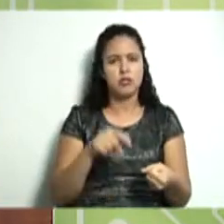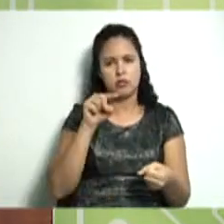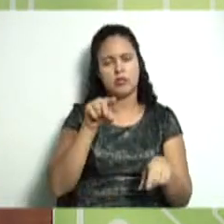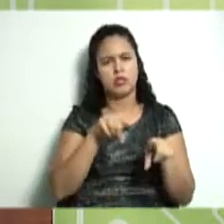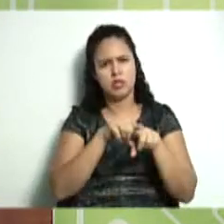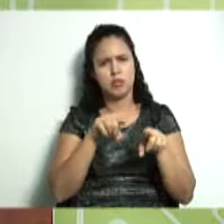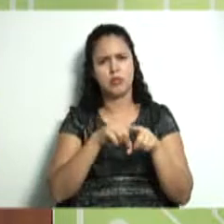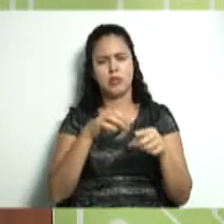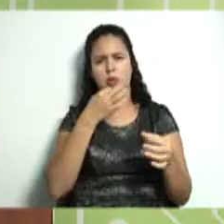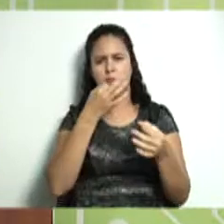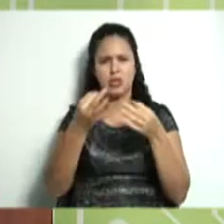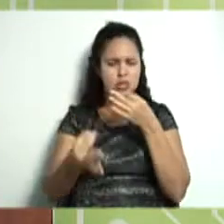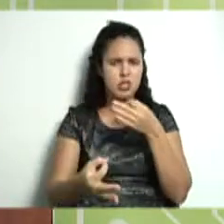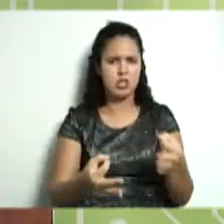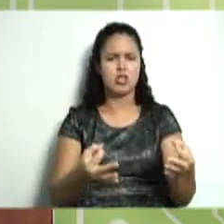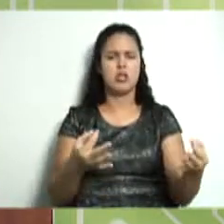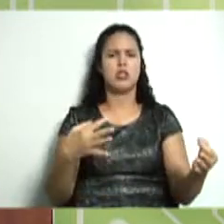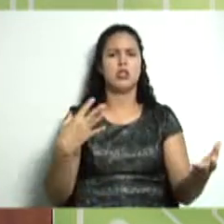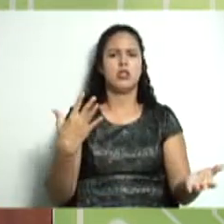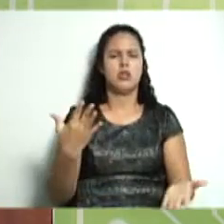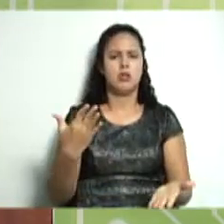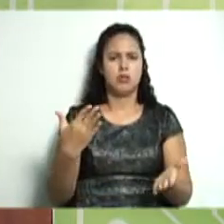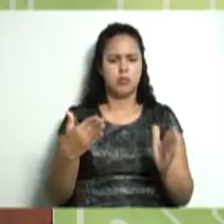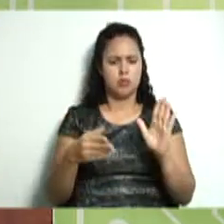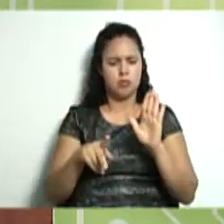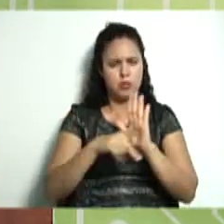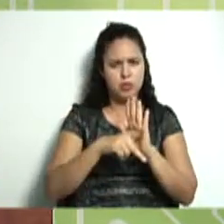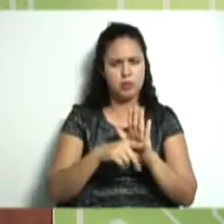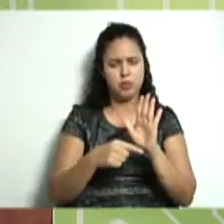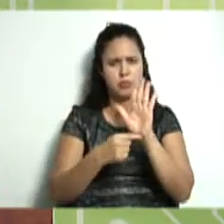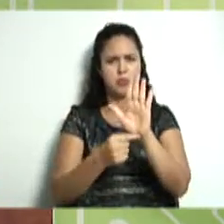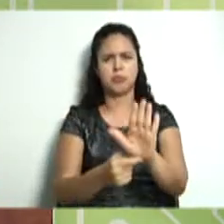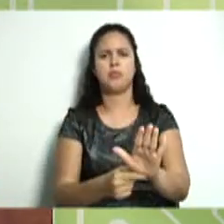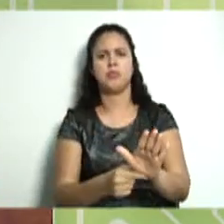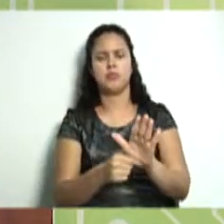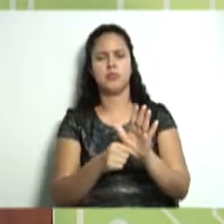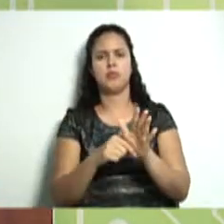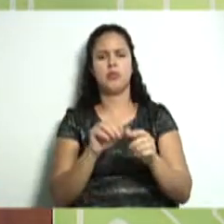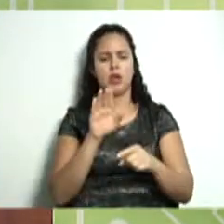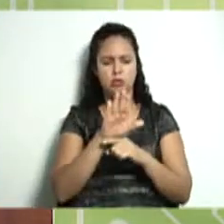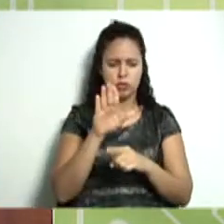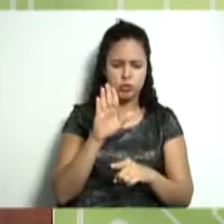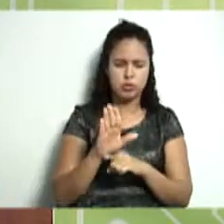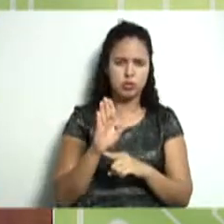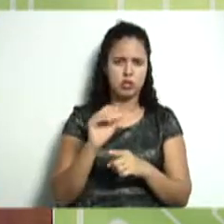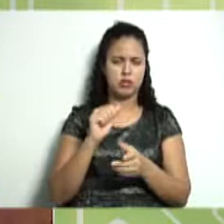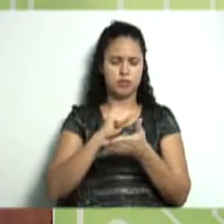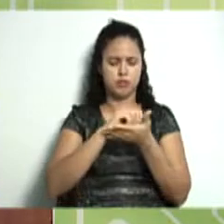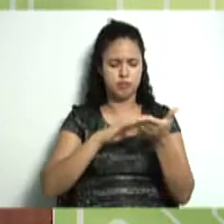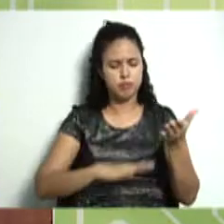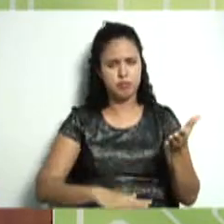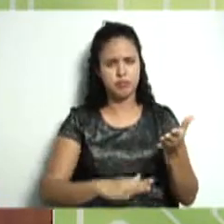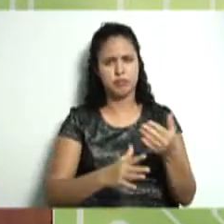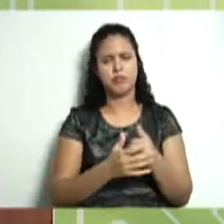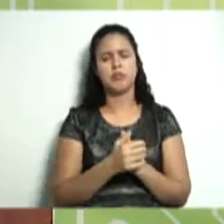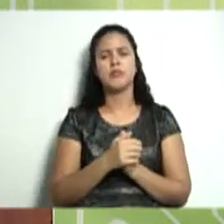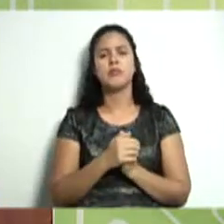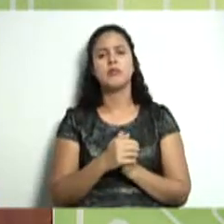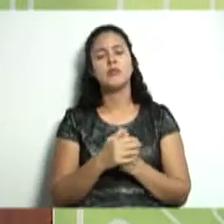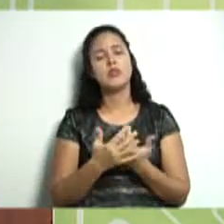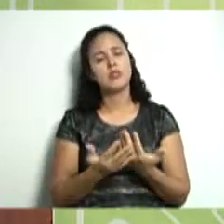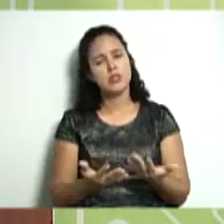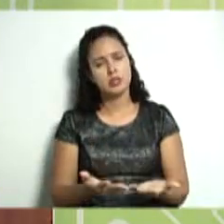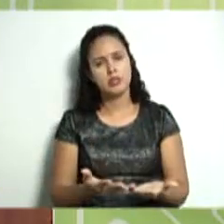vai propor, vai sugerir e vai participar ativamente através dessas proposituras. Isso quer dizer